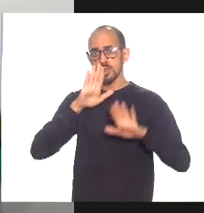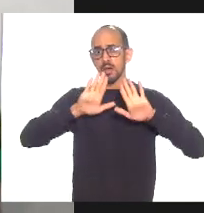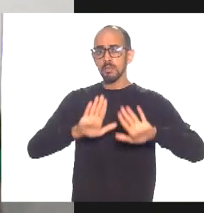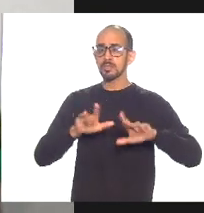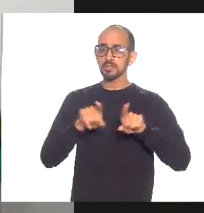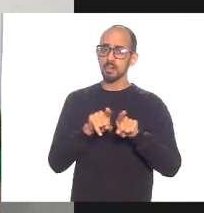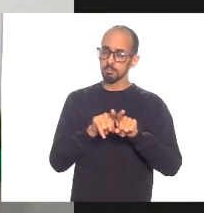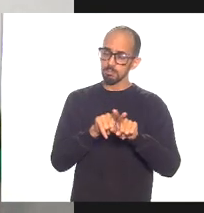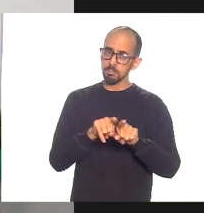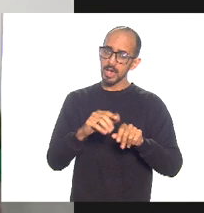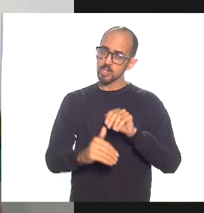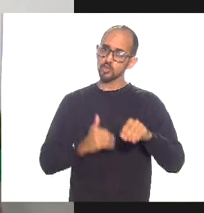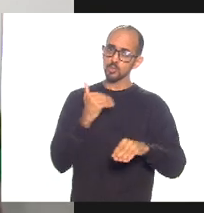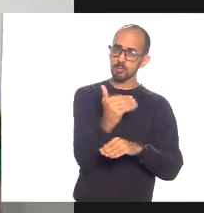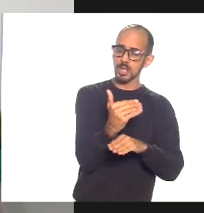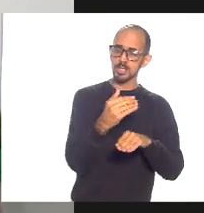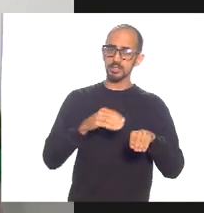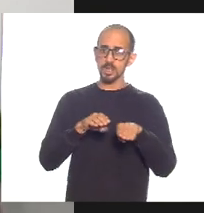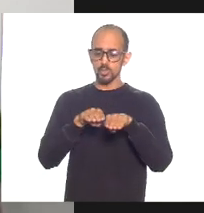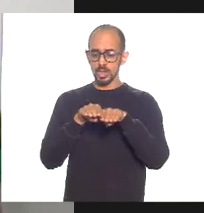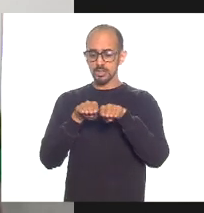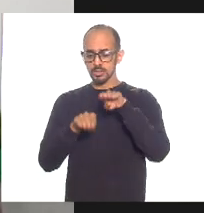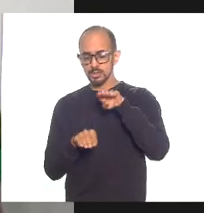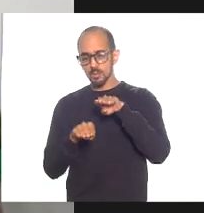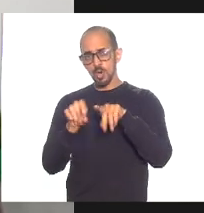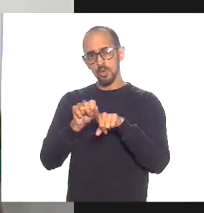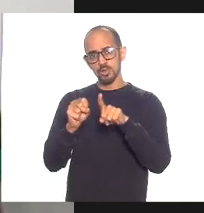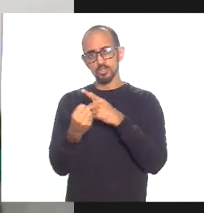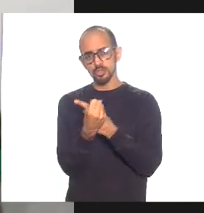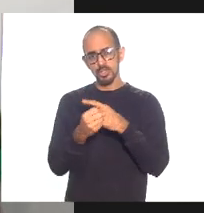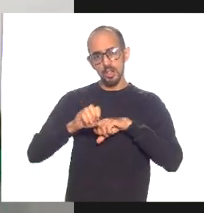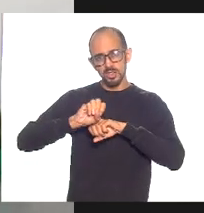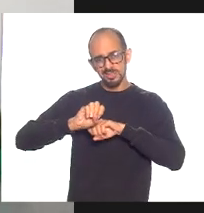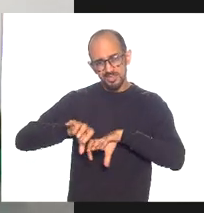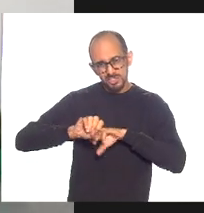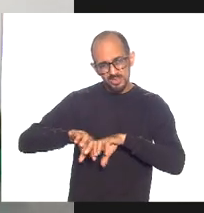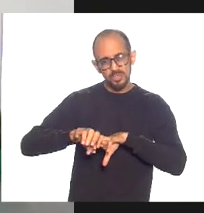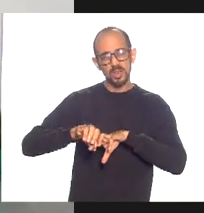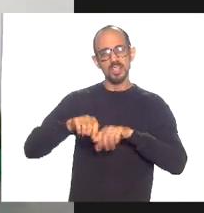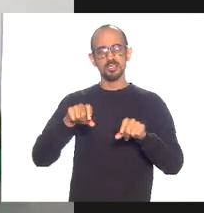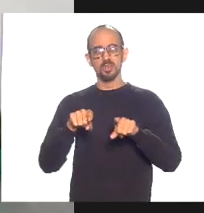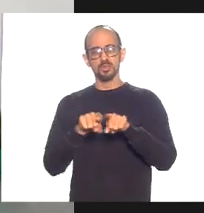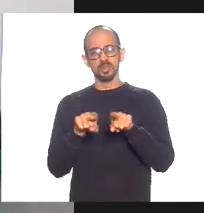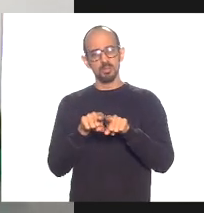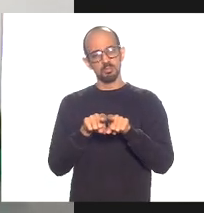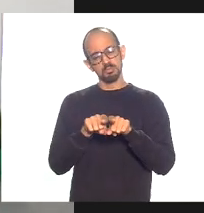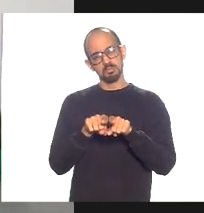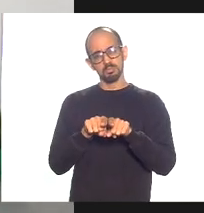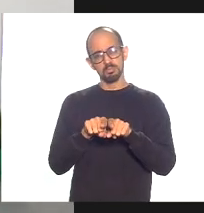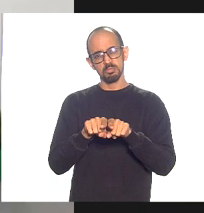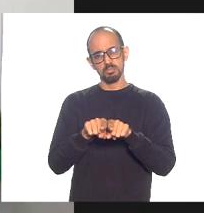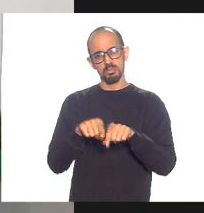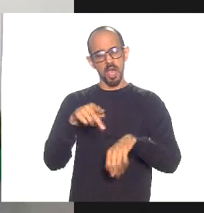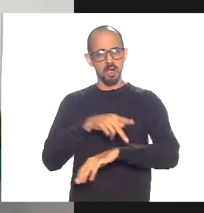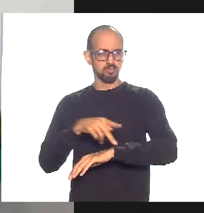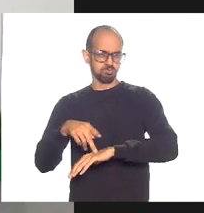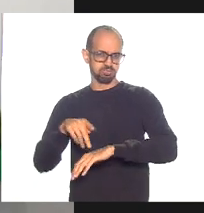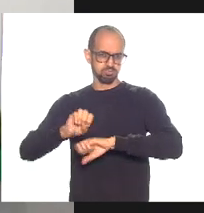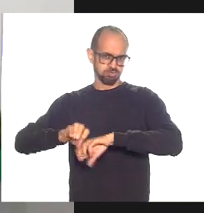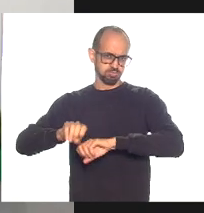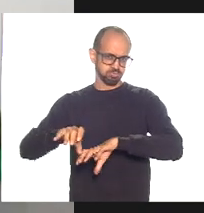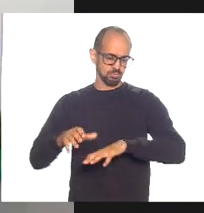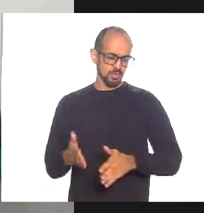de superação das desigualdades com relação à educação, com relação ao ensino. Então, hoje a